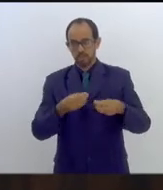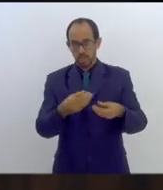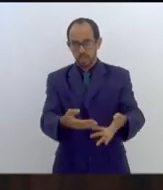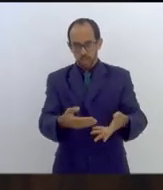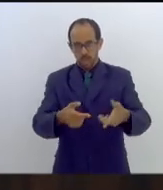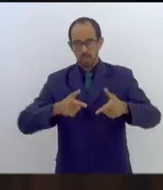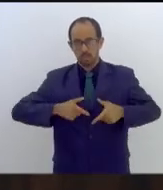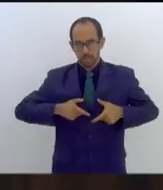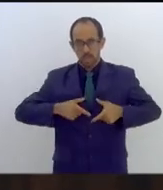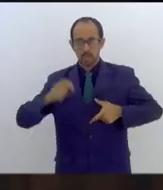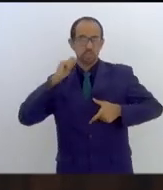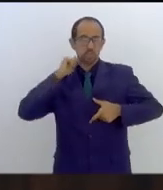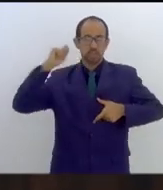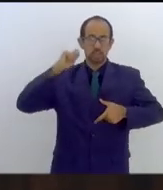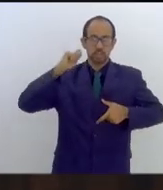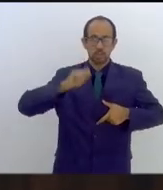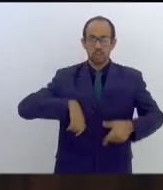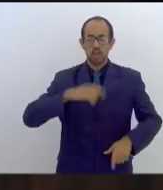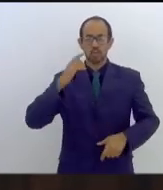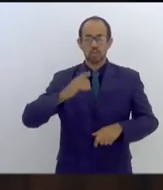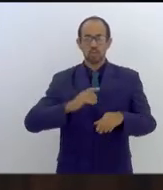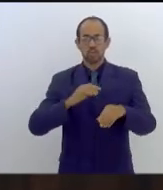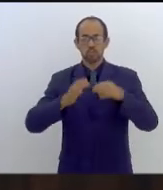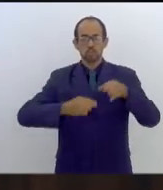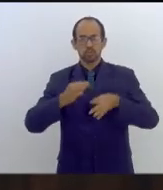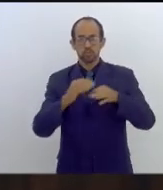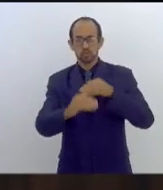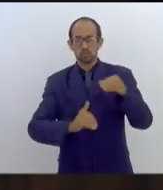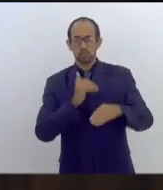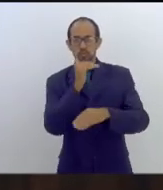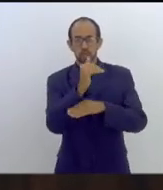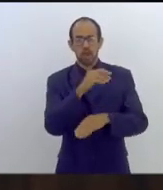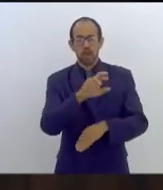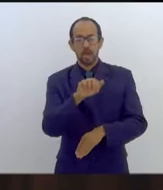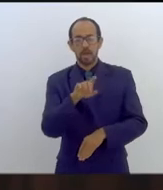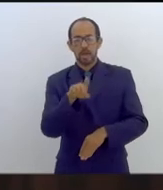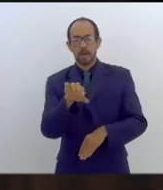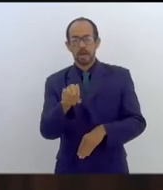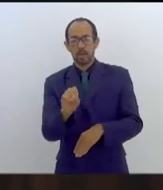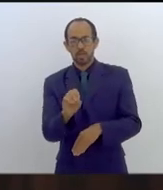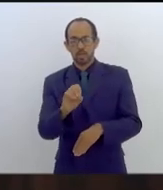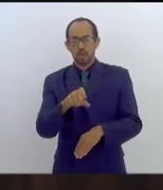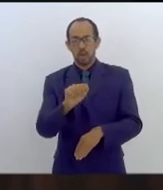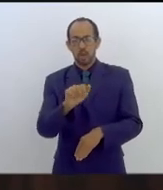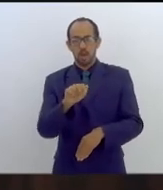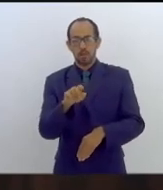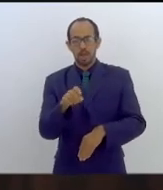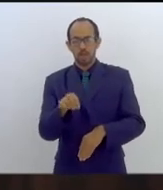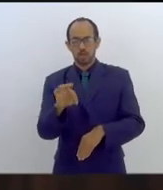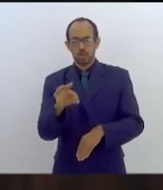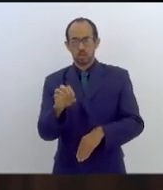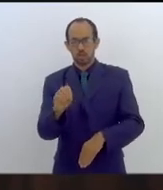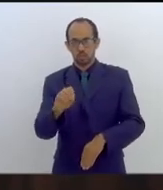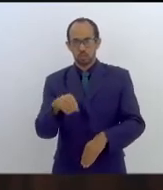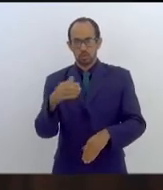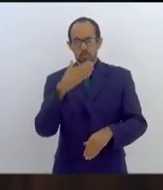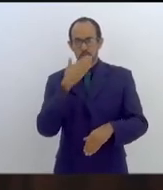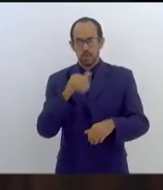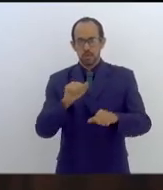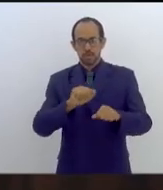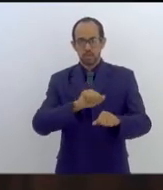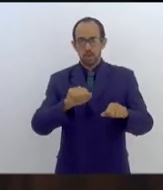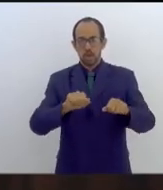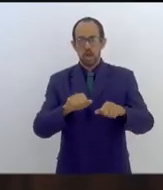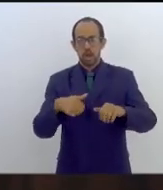medalha Tiradentes ao Desembargador Ricardo Ricardo Alberto Pereira solicita ao cerimonial que conduz o nosso